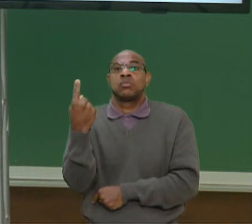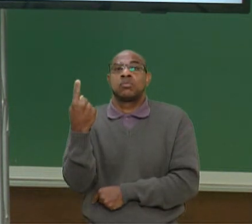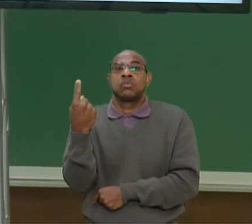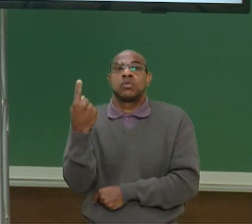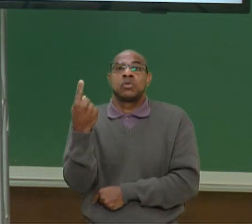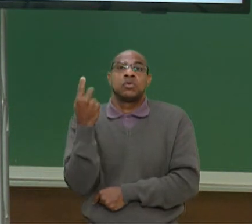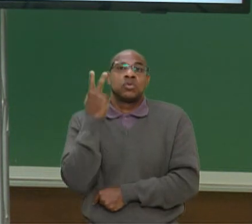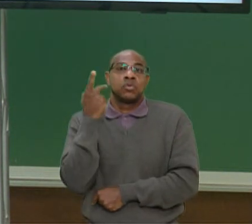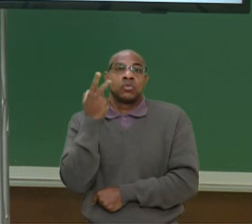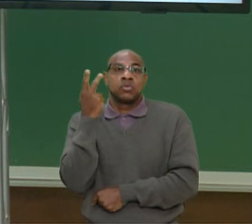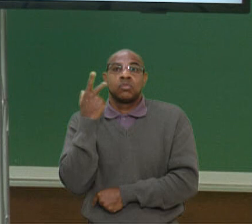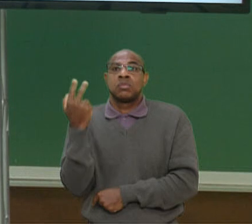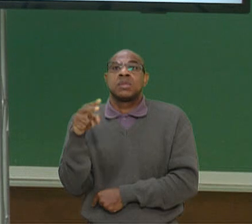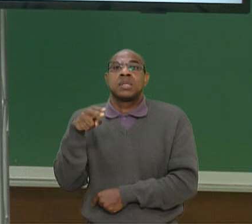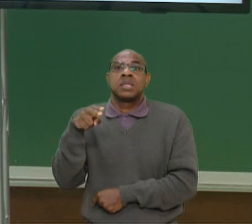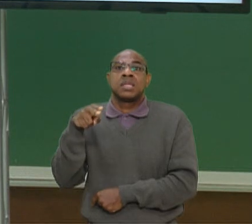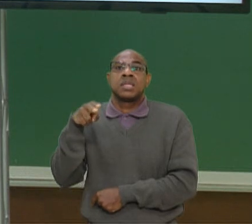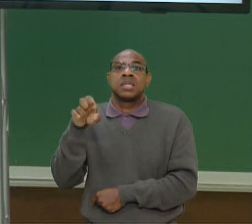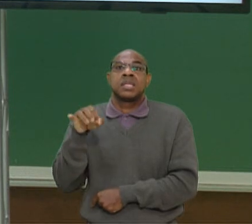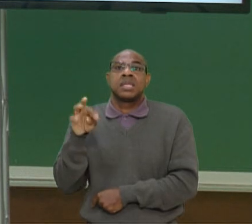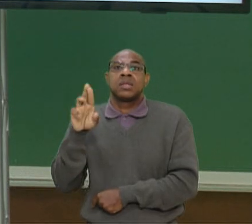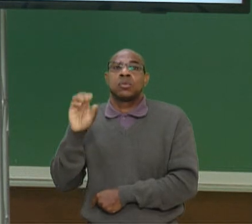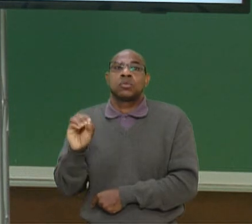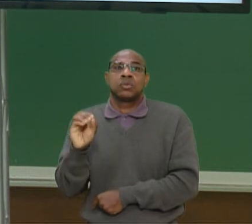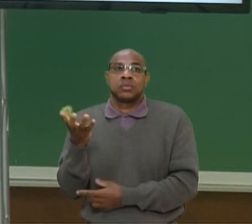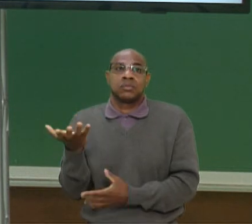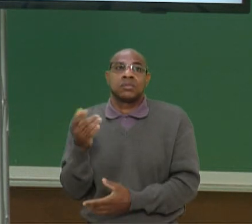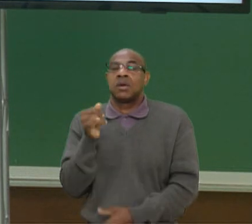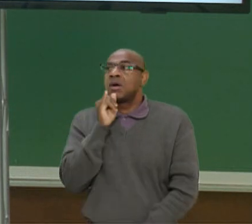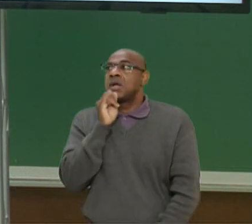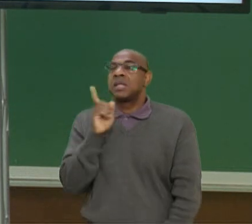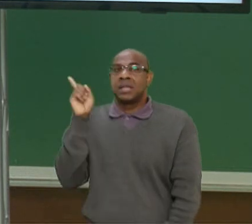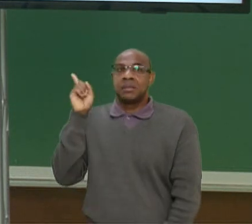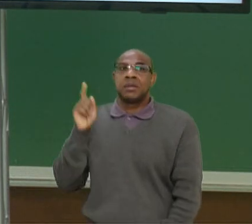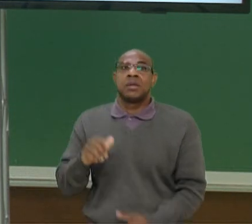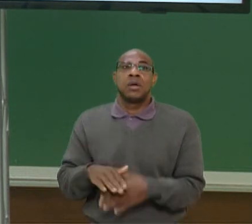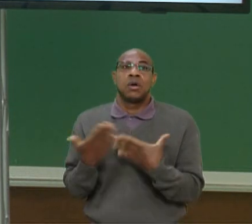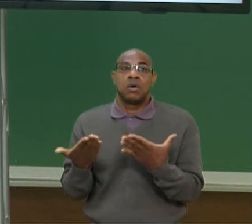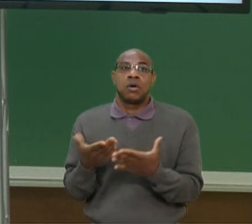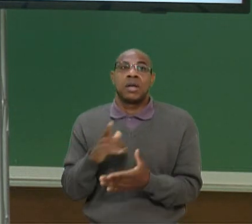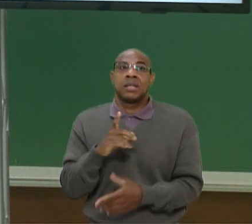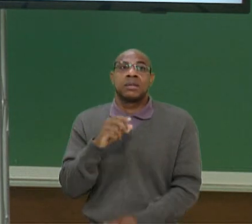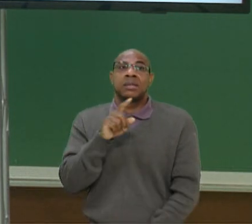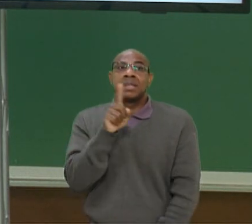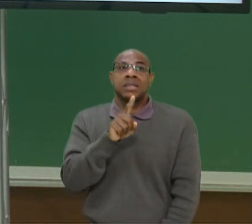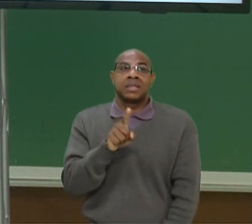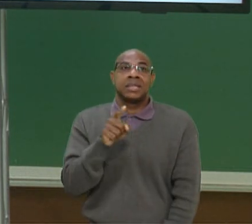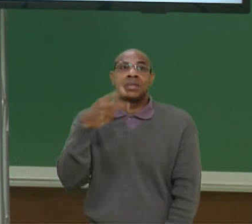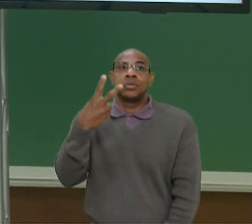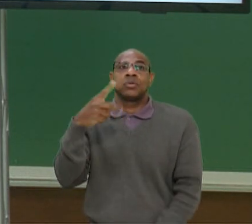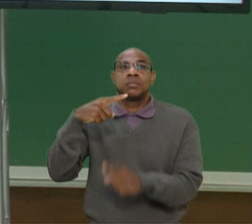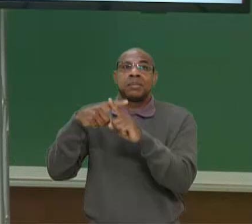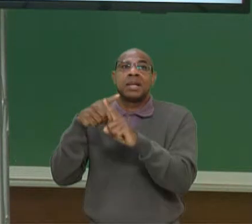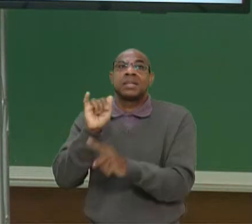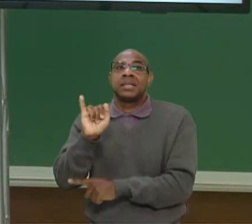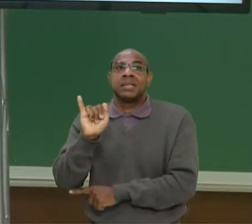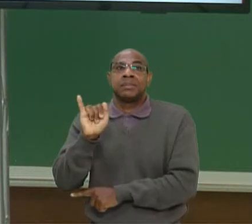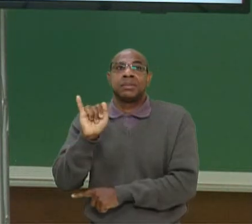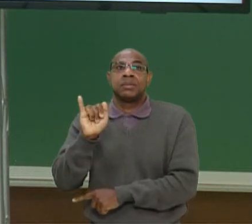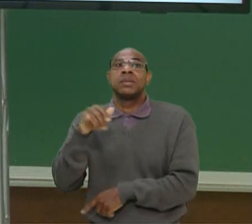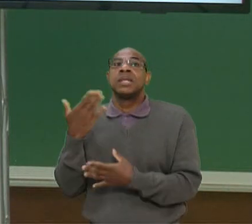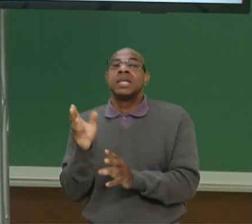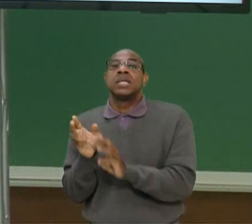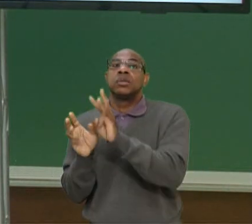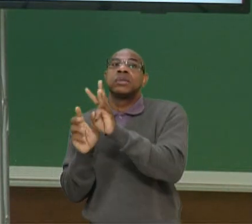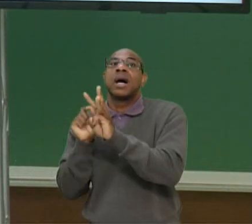neutro da divisão. Então, vamos ver aqui um exemplo. Ó. Seja o Z 2 mais I e o